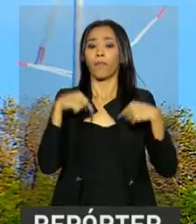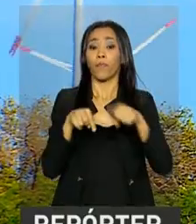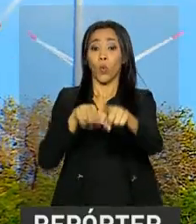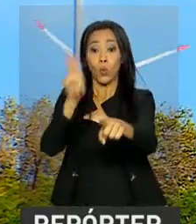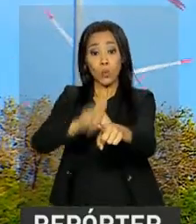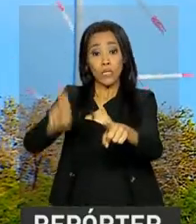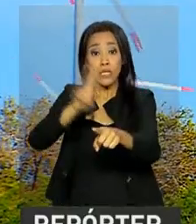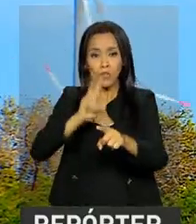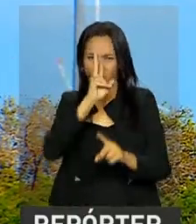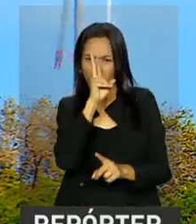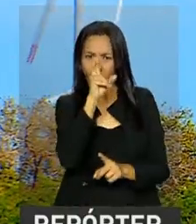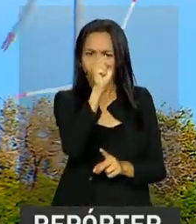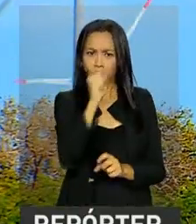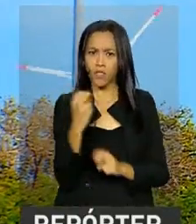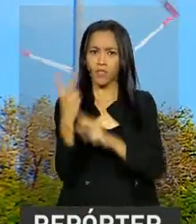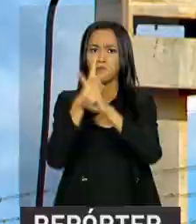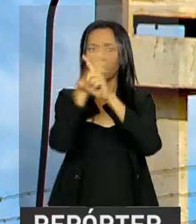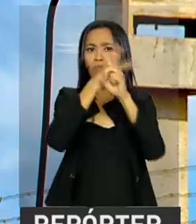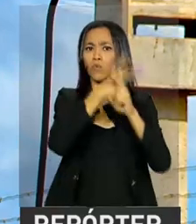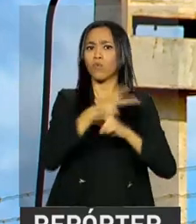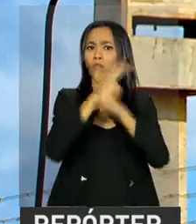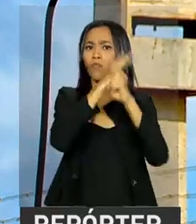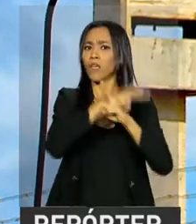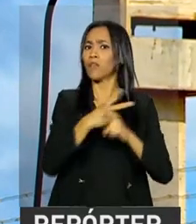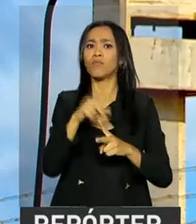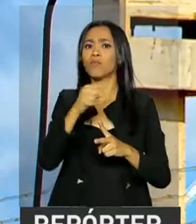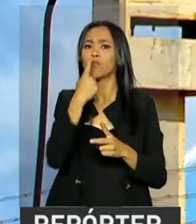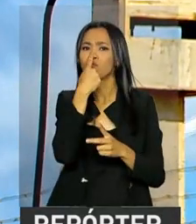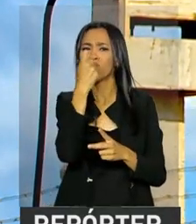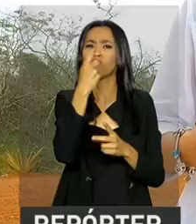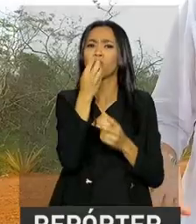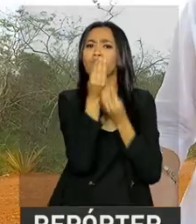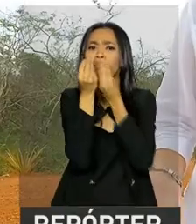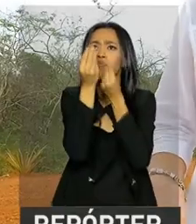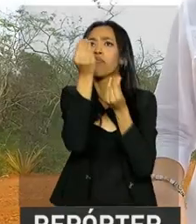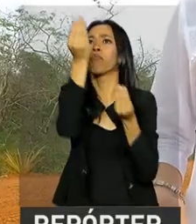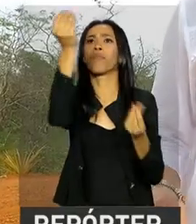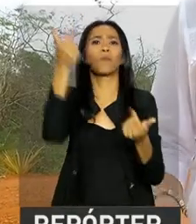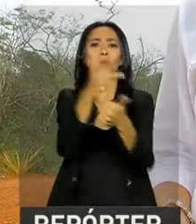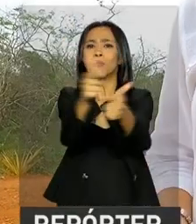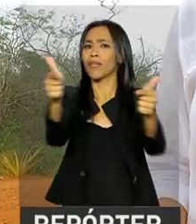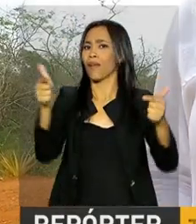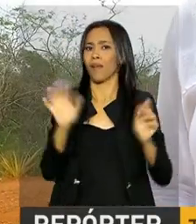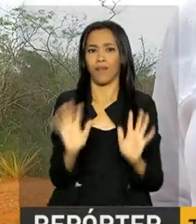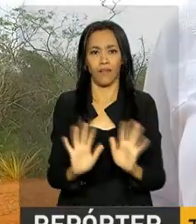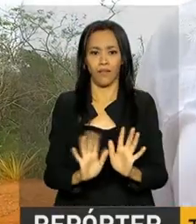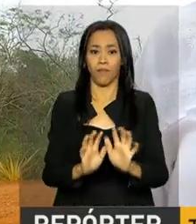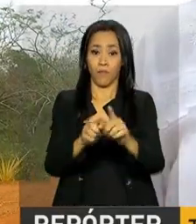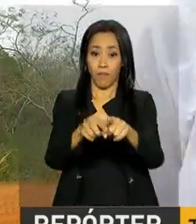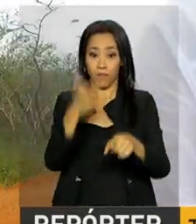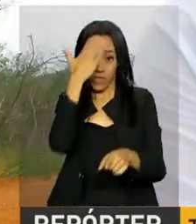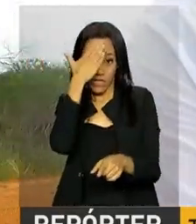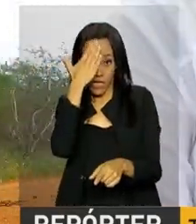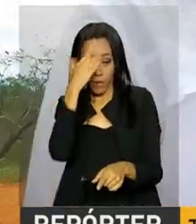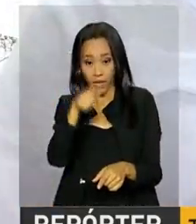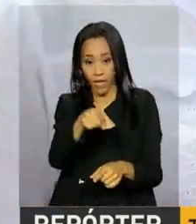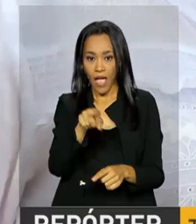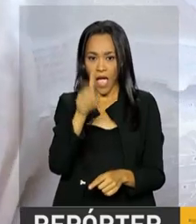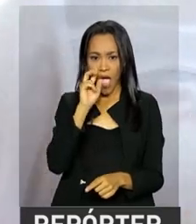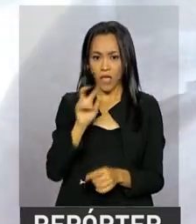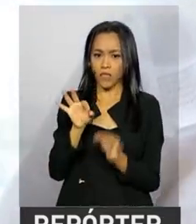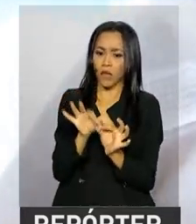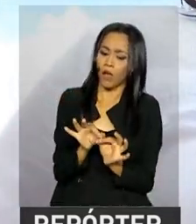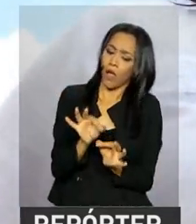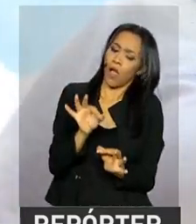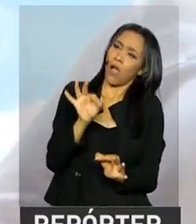partir da força do vento não gera poluentes e vem de um recurso inesgotável. Para a gente ter uma ideia da força do vento, essa torre